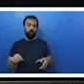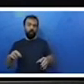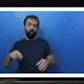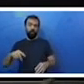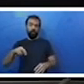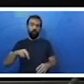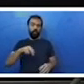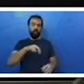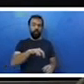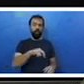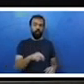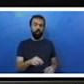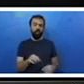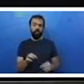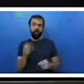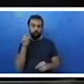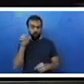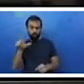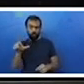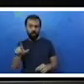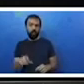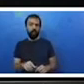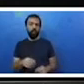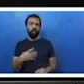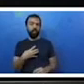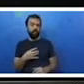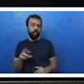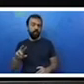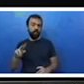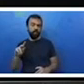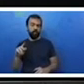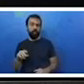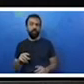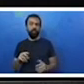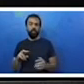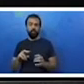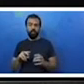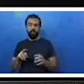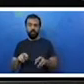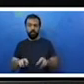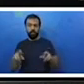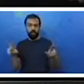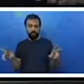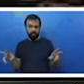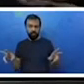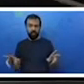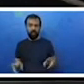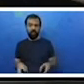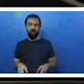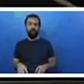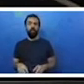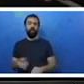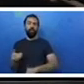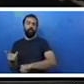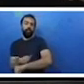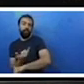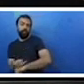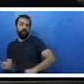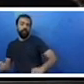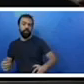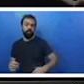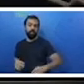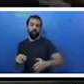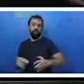que enfrentando determinados obstáculos, de um ponto de partida para outro rapidamente, usando técnicas de saltar obstáculos